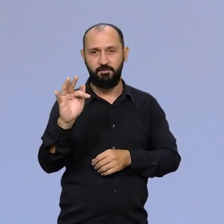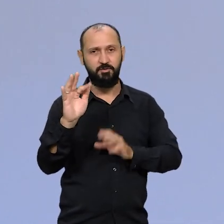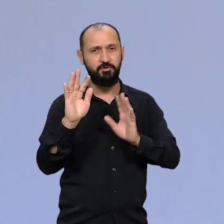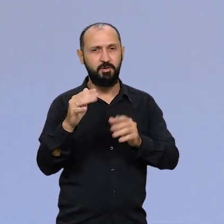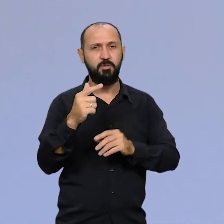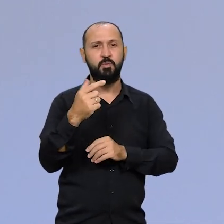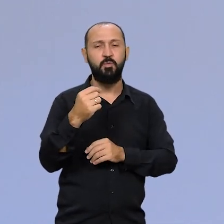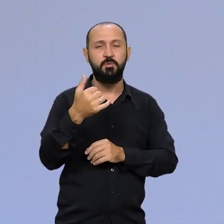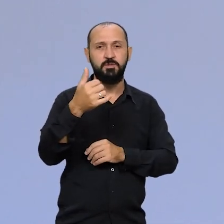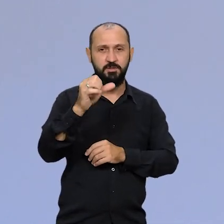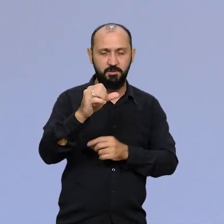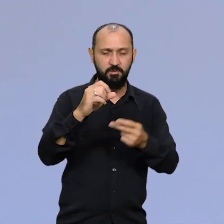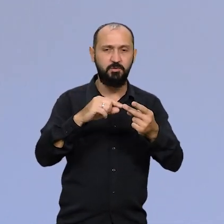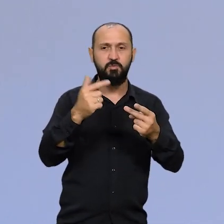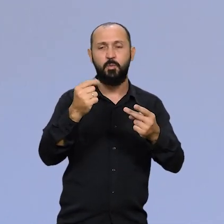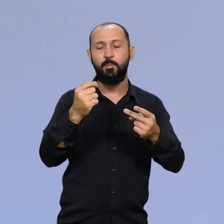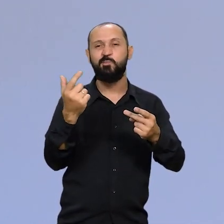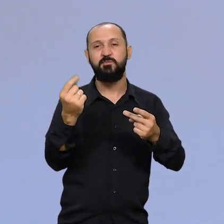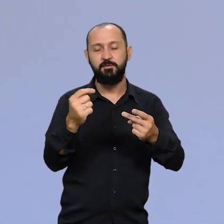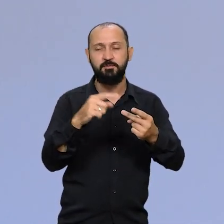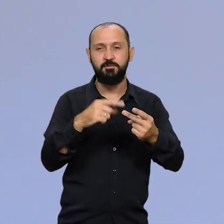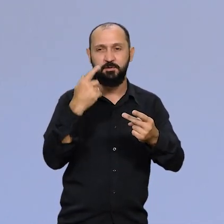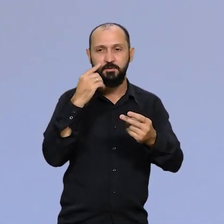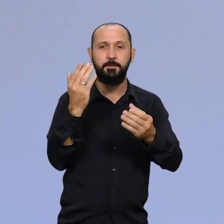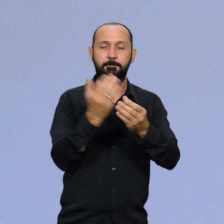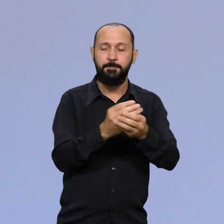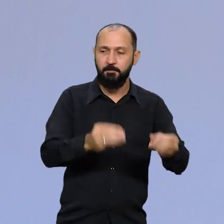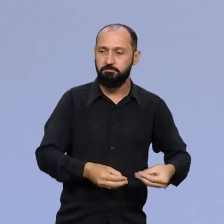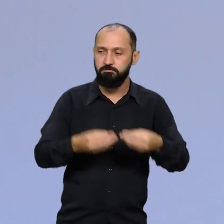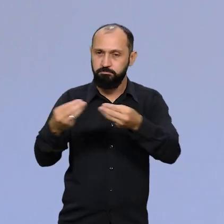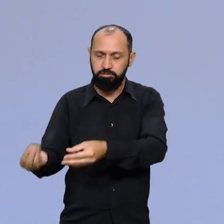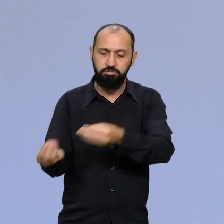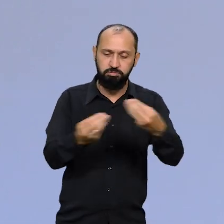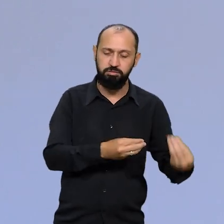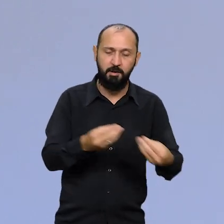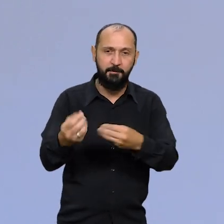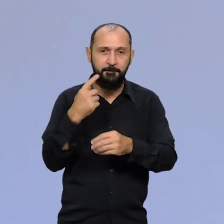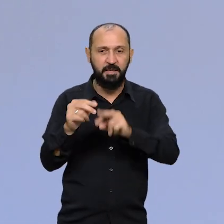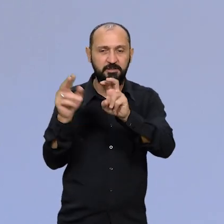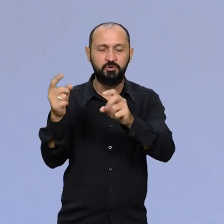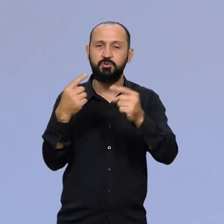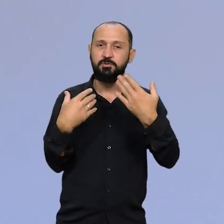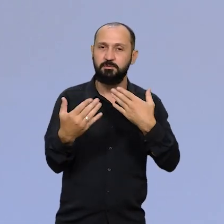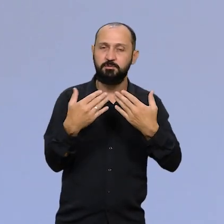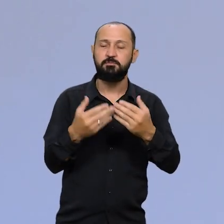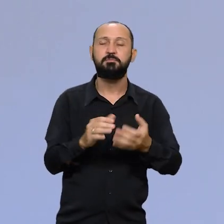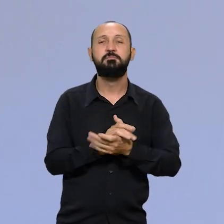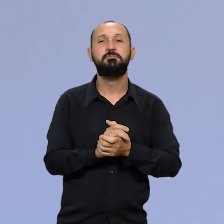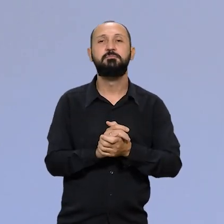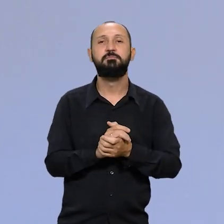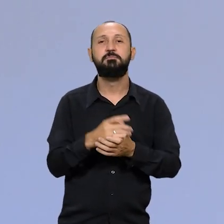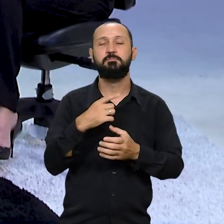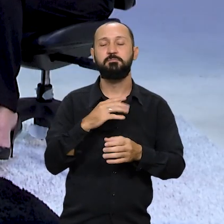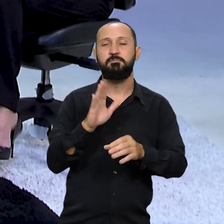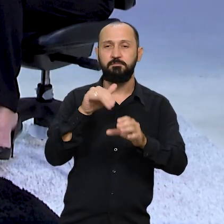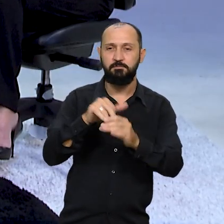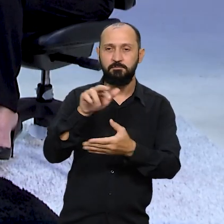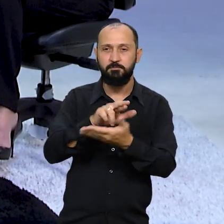marco temporal e indigenato? Pelo que você tem conversado, pelo que você tem discutido e estudado sobre essa matéria, em quem você